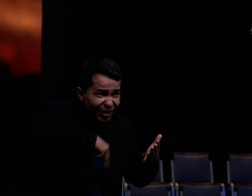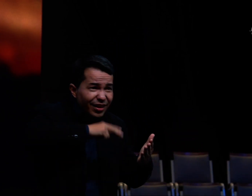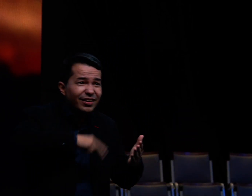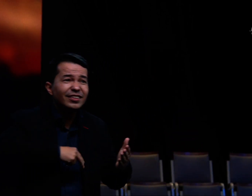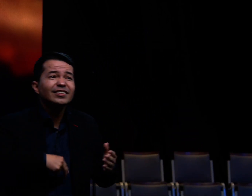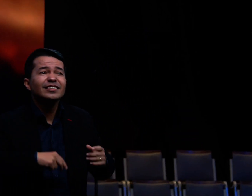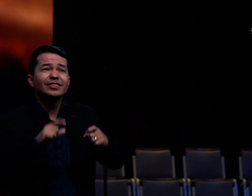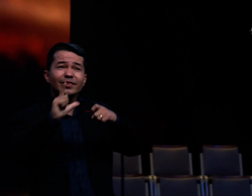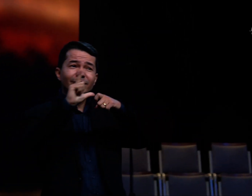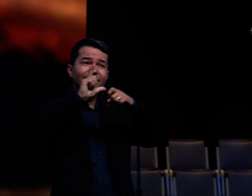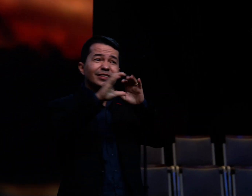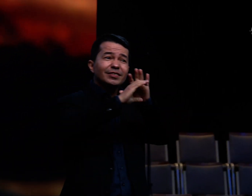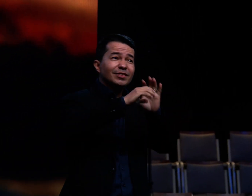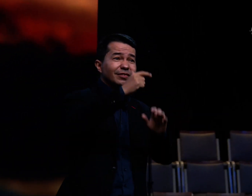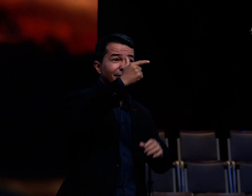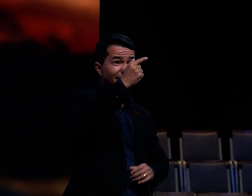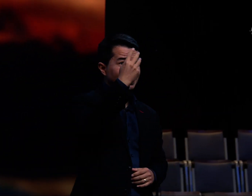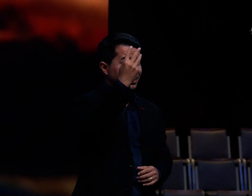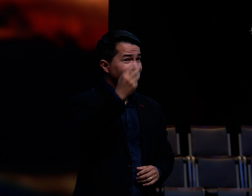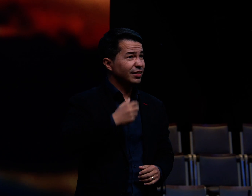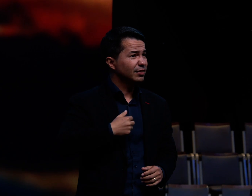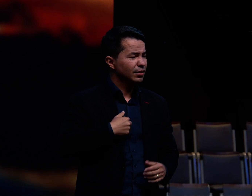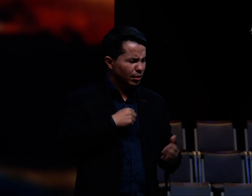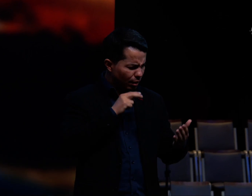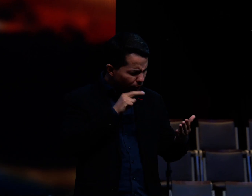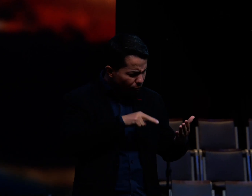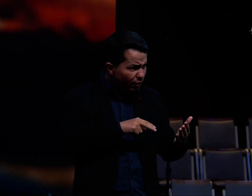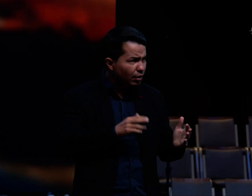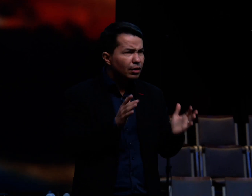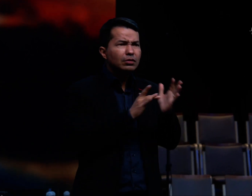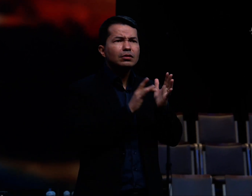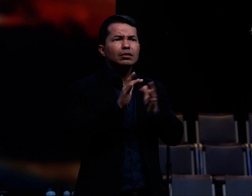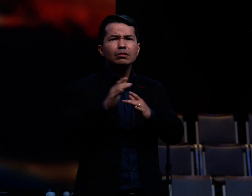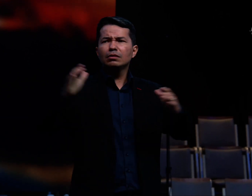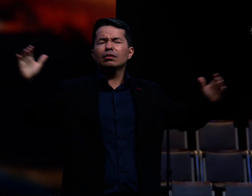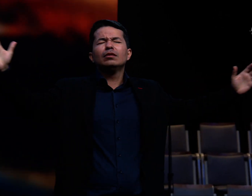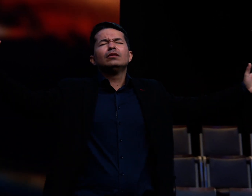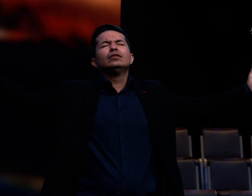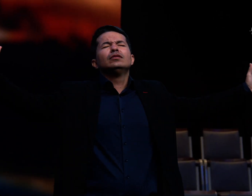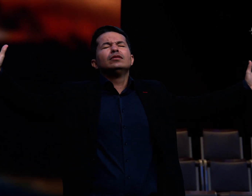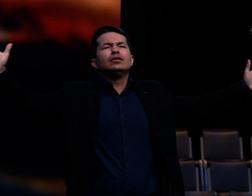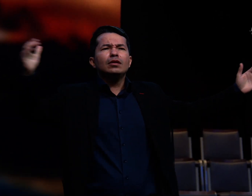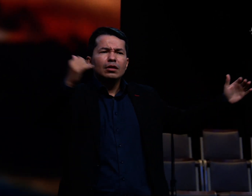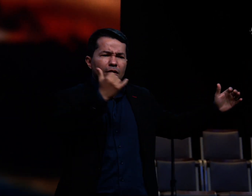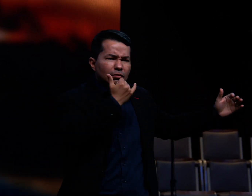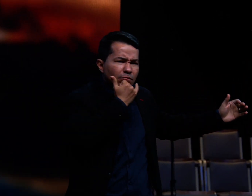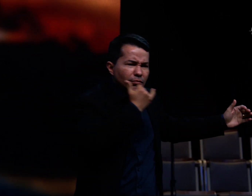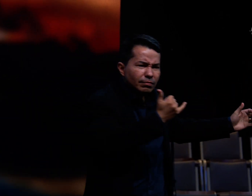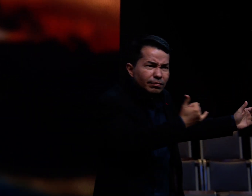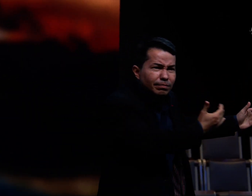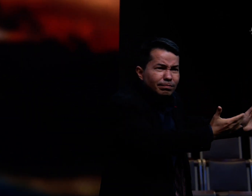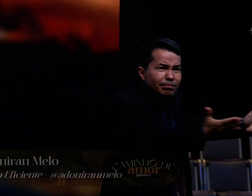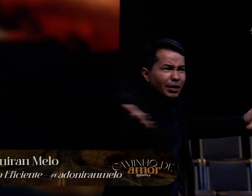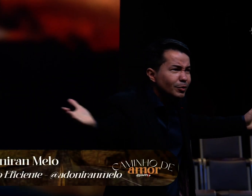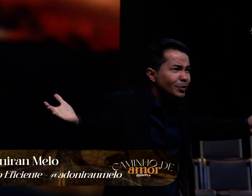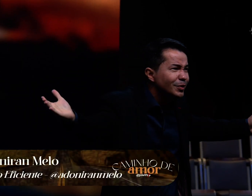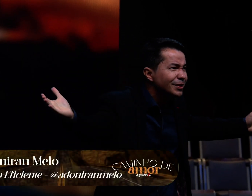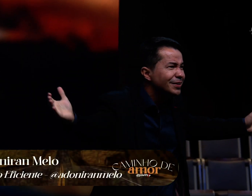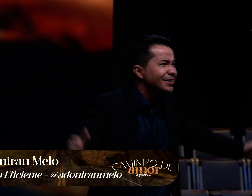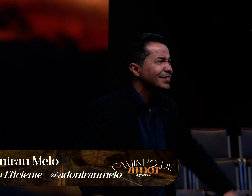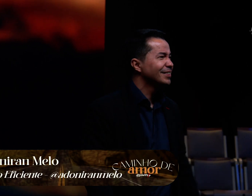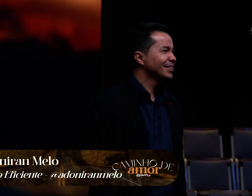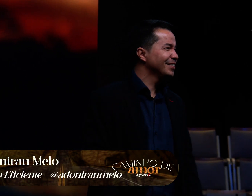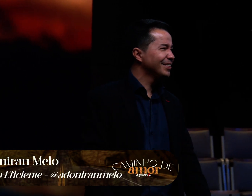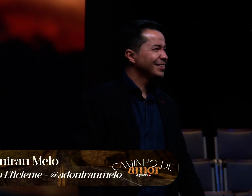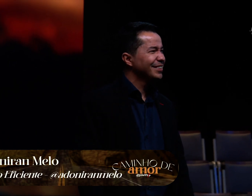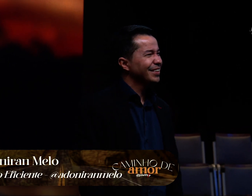Mas quando nós continuamos a ler o texto de Lucas no capítulo 23, nós descobrimos também que Jesus está de braços abertos